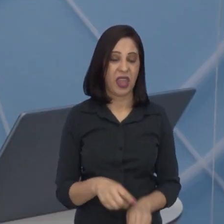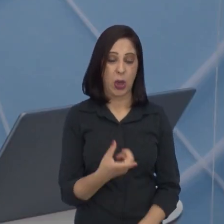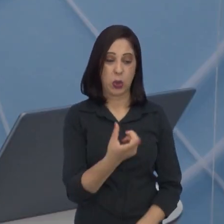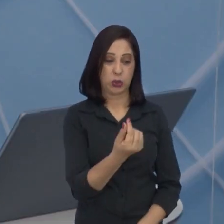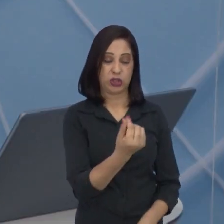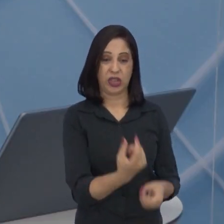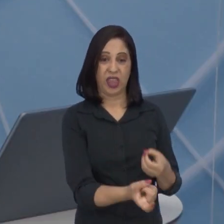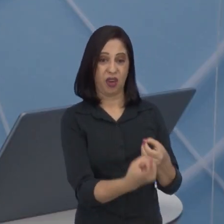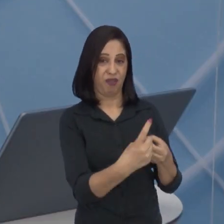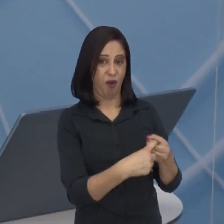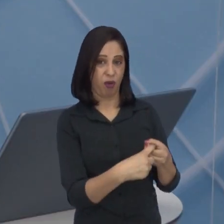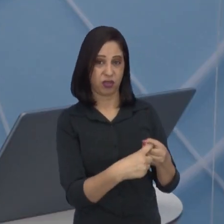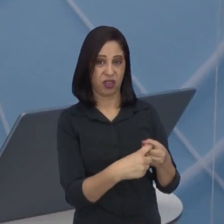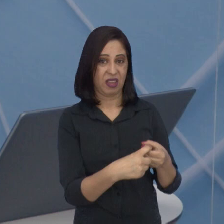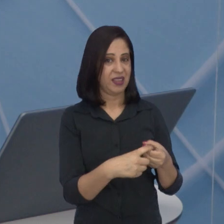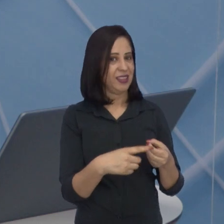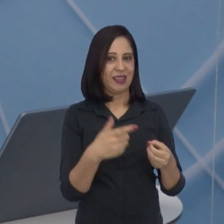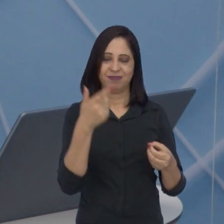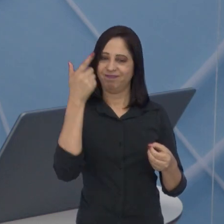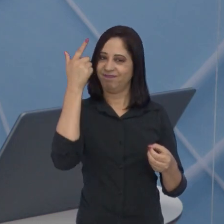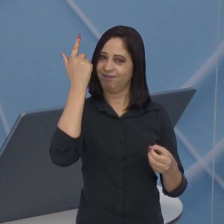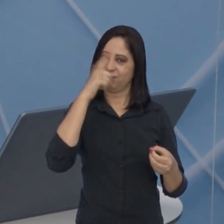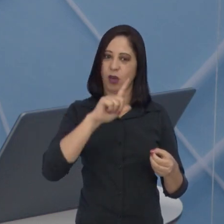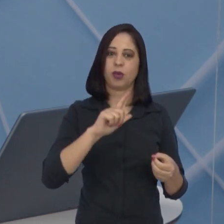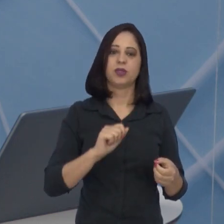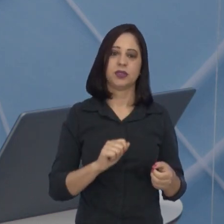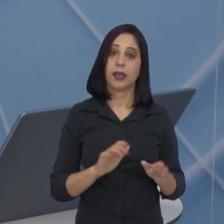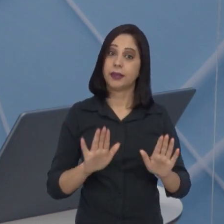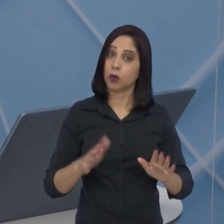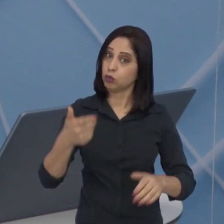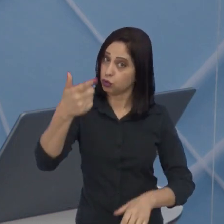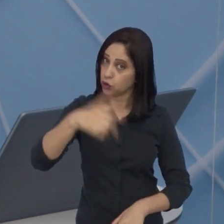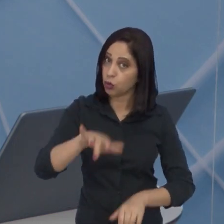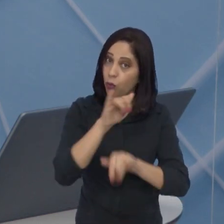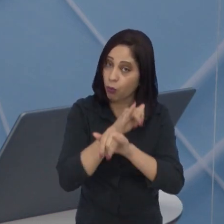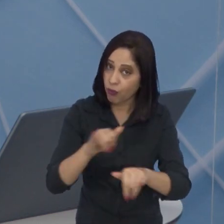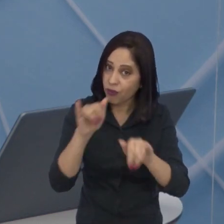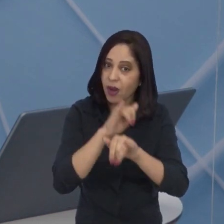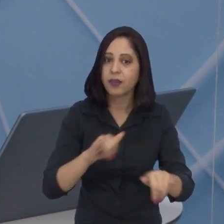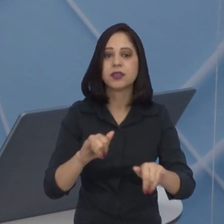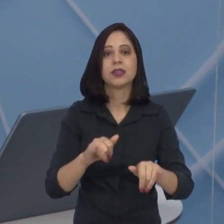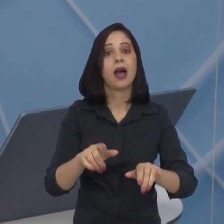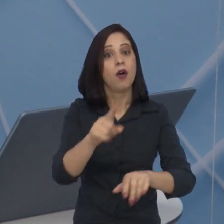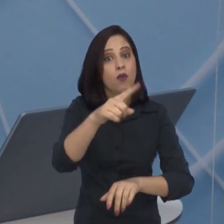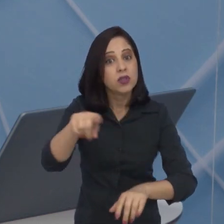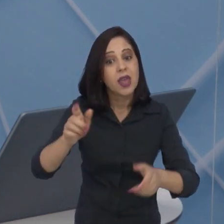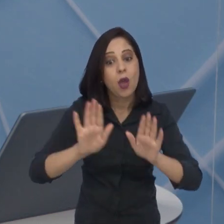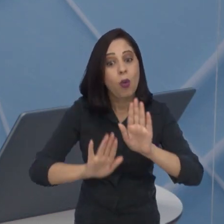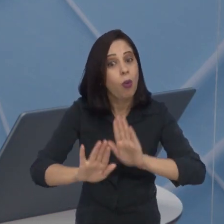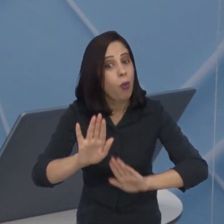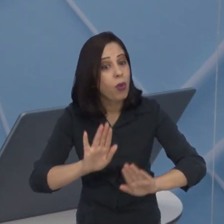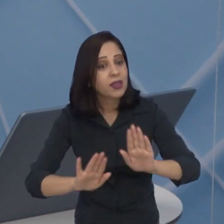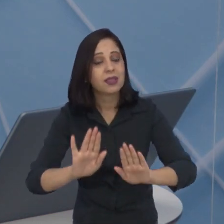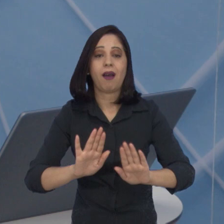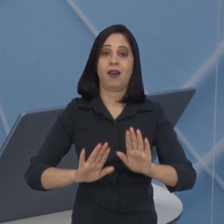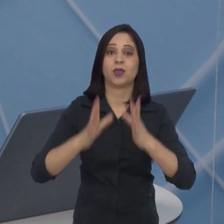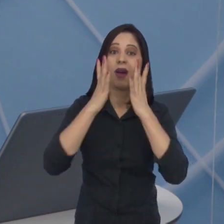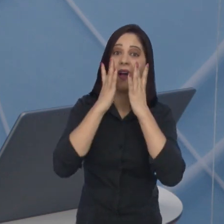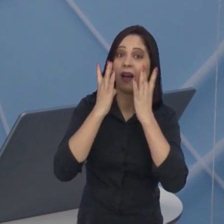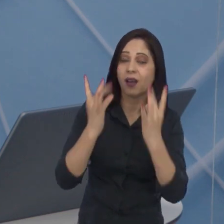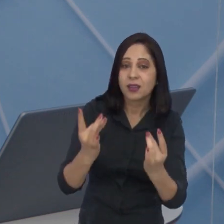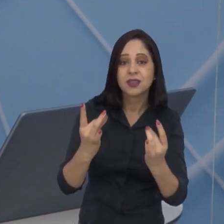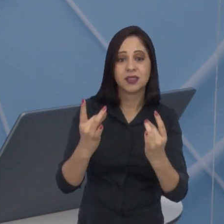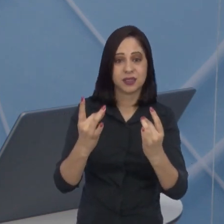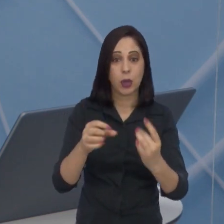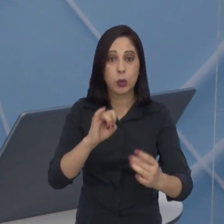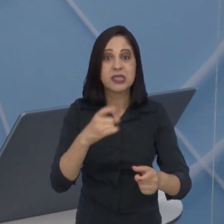pessoas acabam não conseguindo, né? Então vamos aí reforçar mais uma vez, tome bastante cuidado, tenha cautela, se às vezes